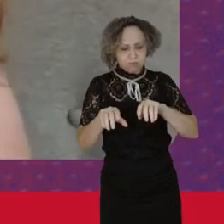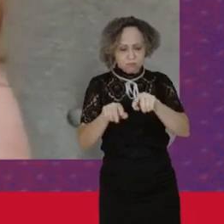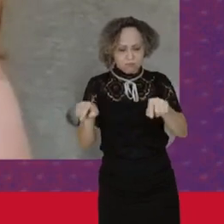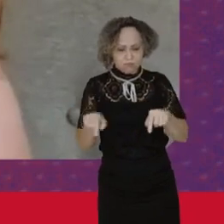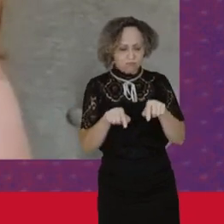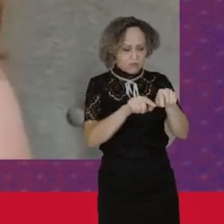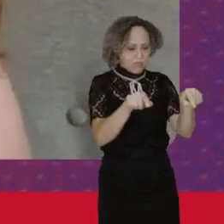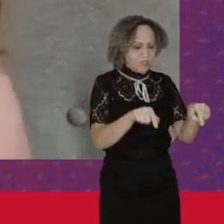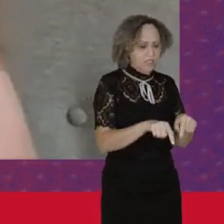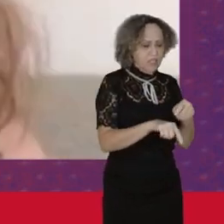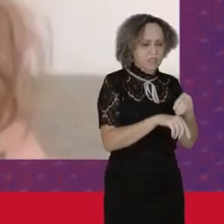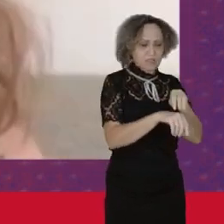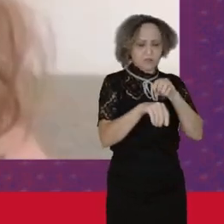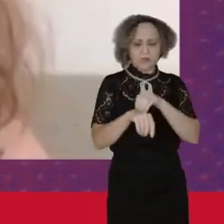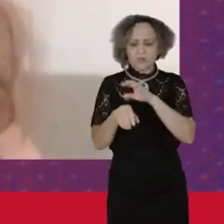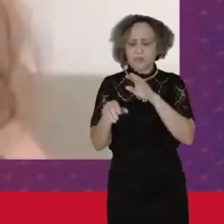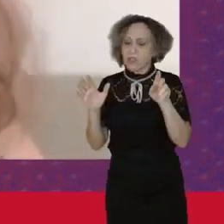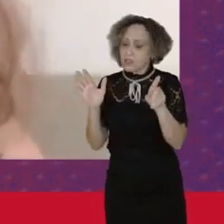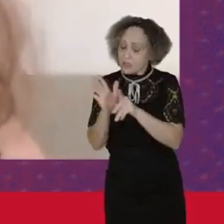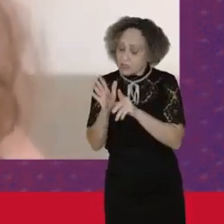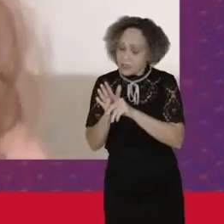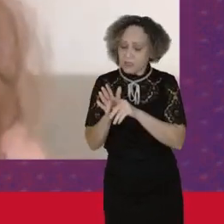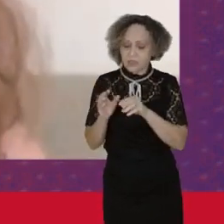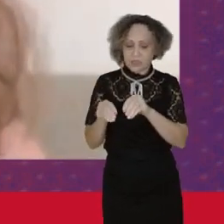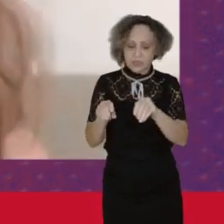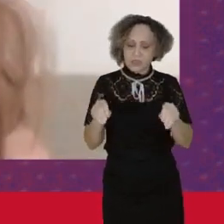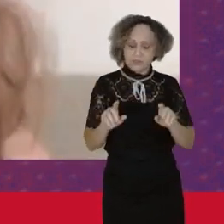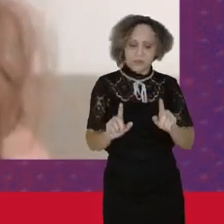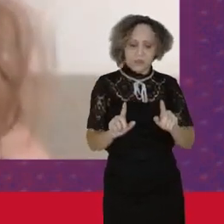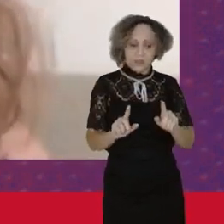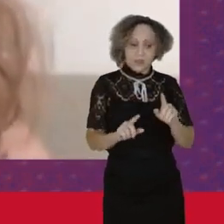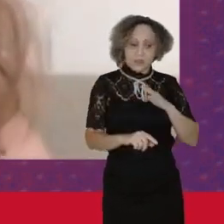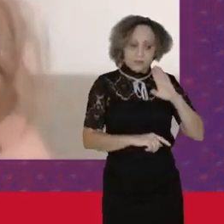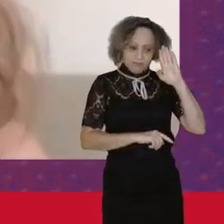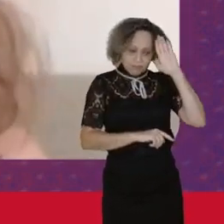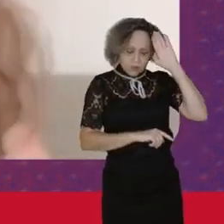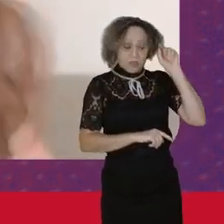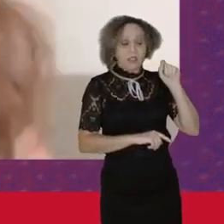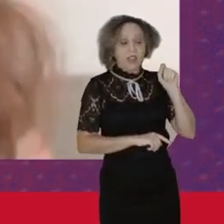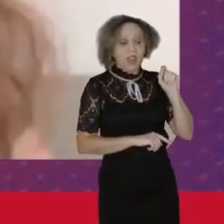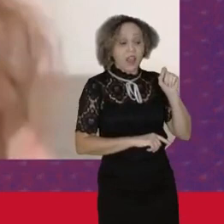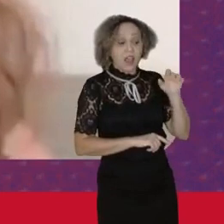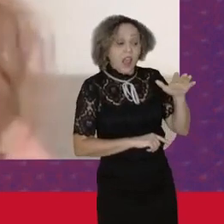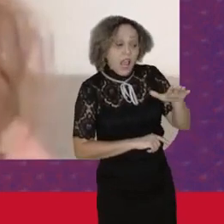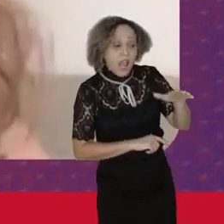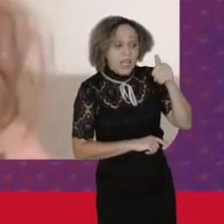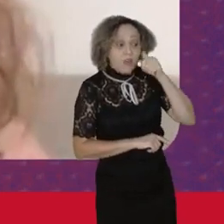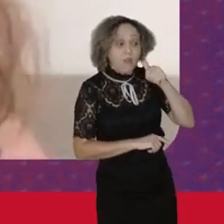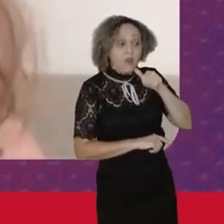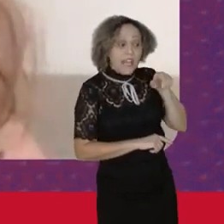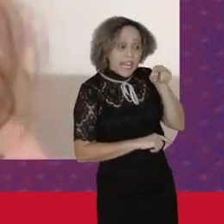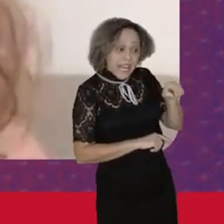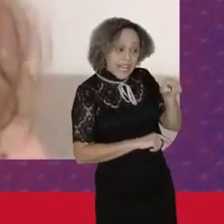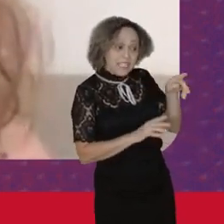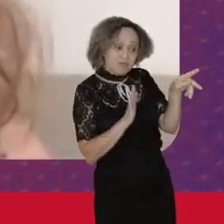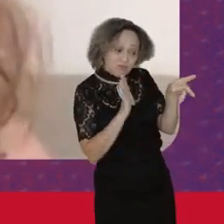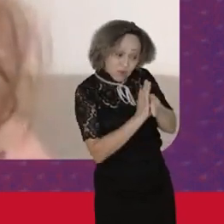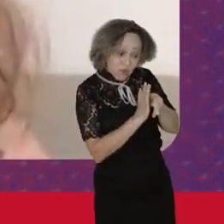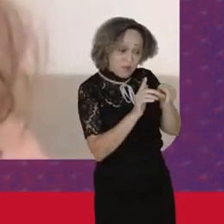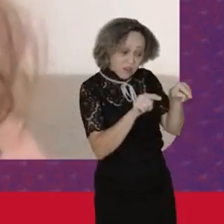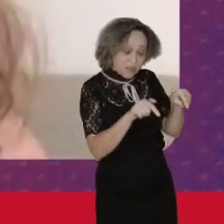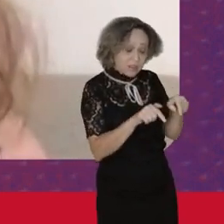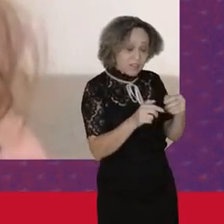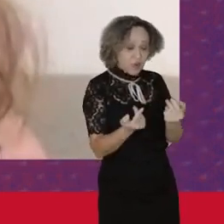a titularização das mulheres. E à medida que a gente prioriza, né, as mulheres, dá o título da terra às mulheres, como aconteceu no Minha Casa